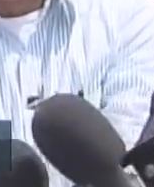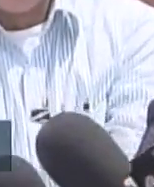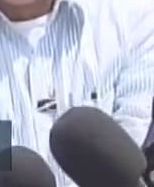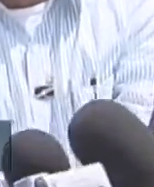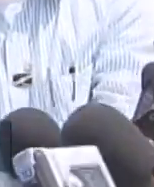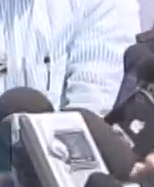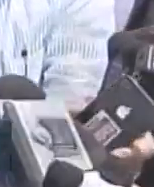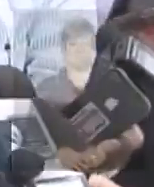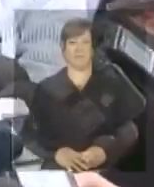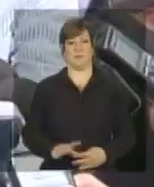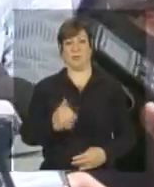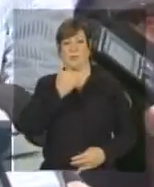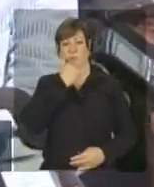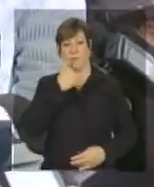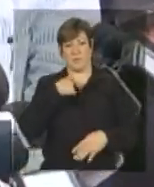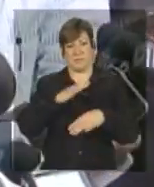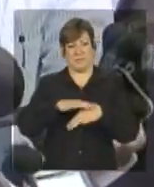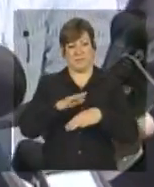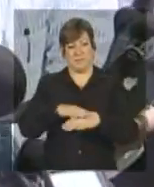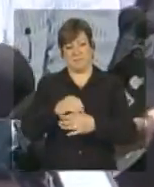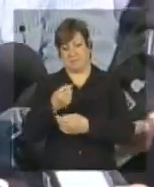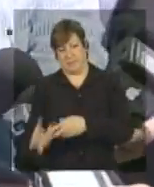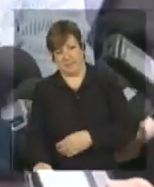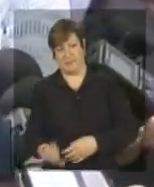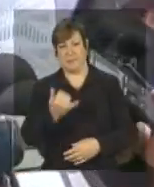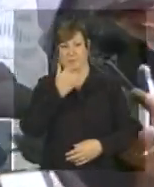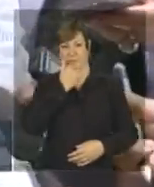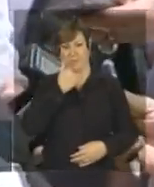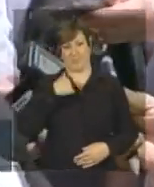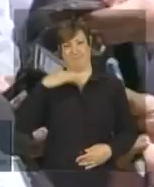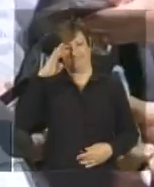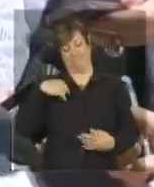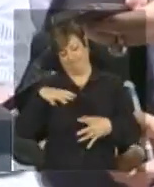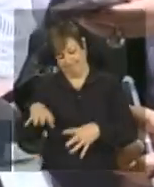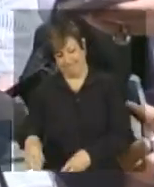Obrigada. Não foi eu que derrubei, né? Não é justo que o general...